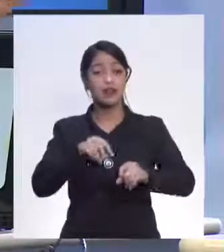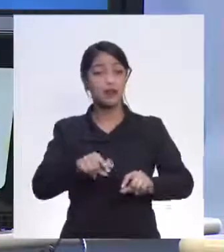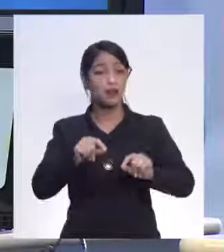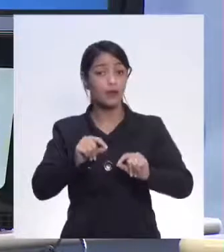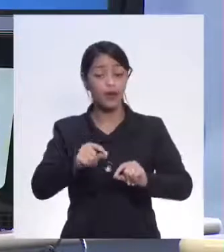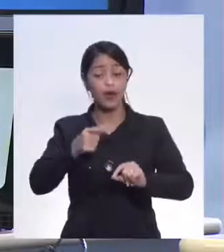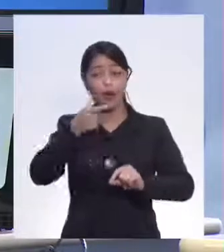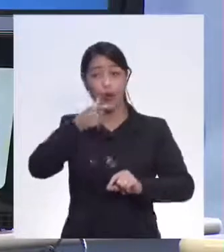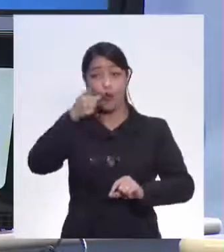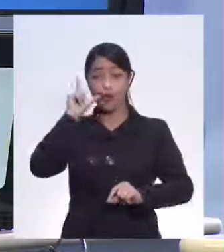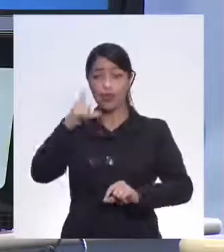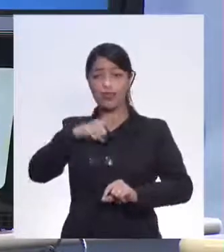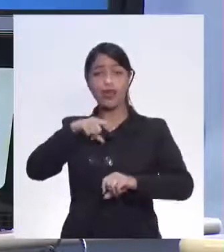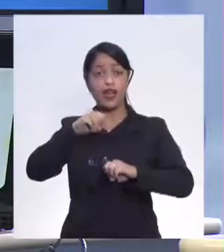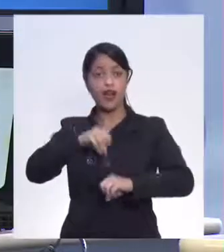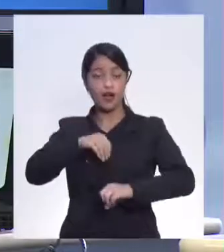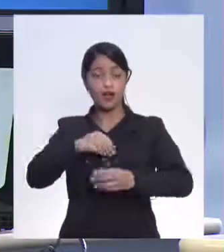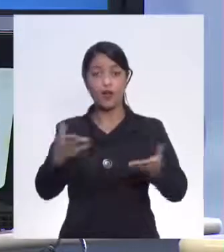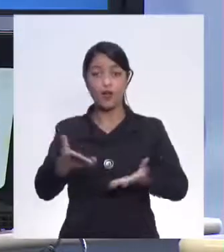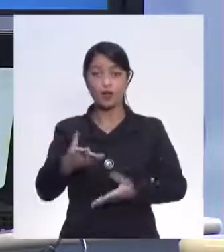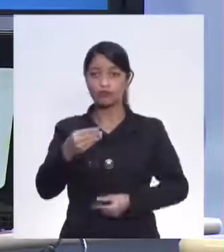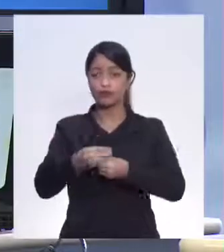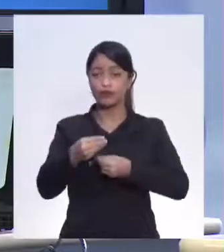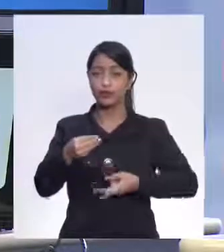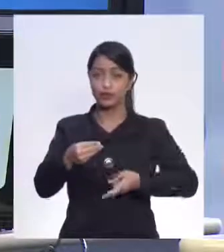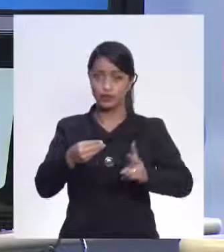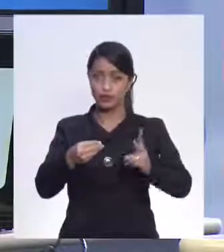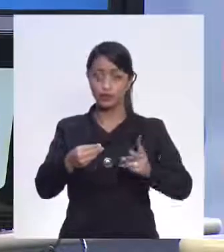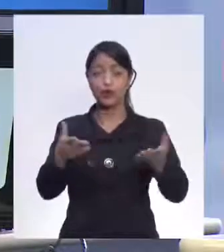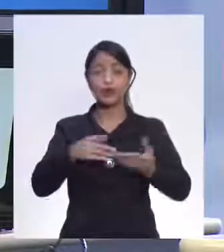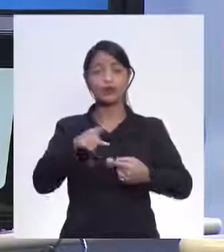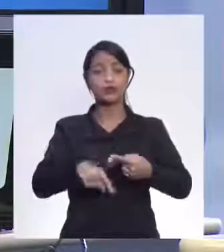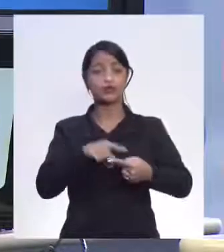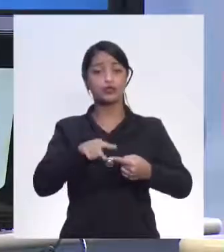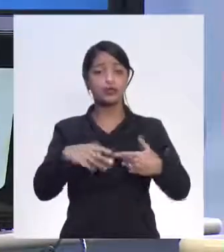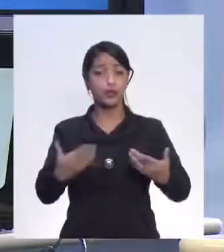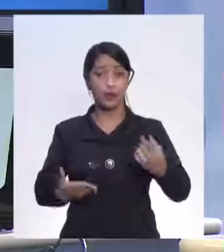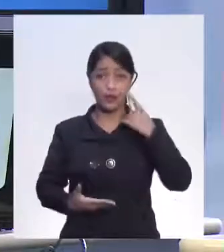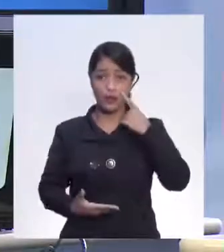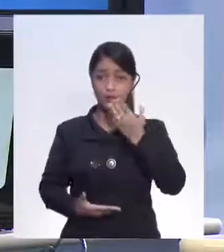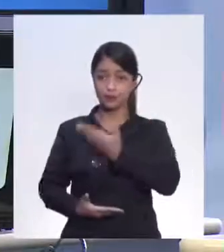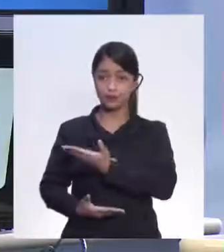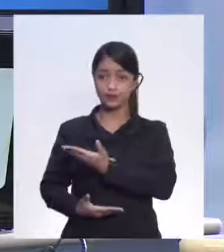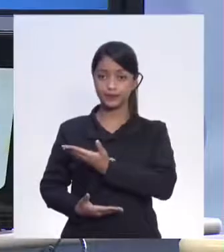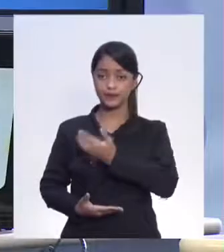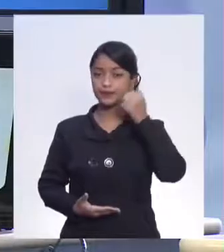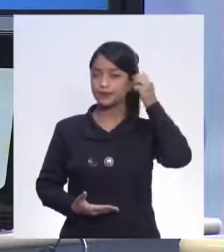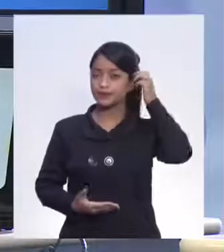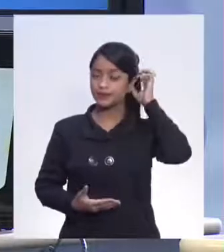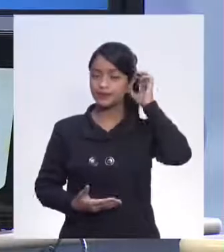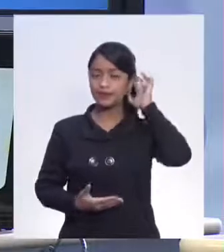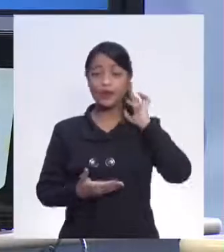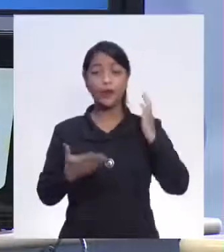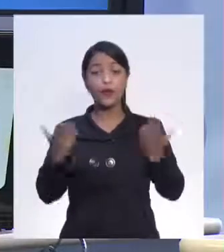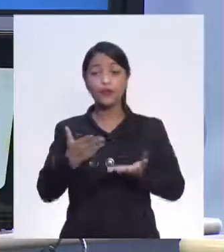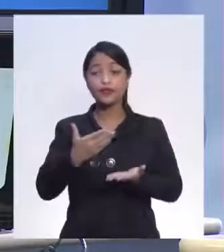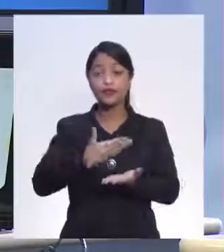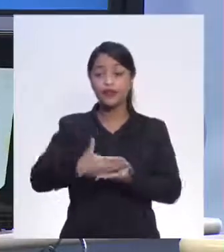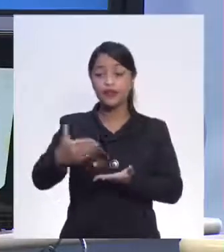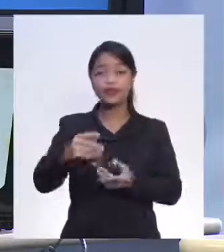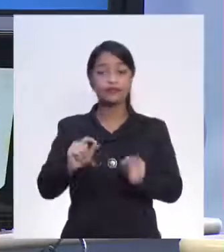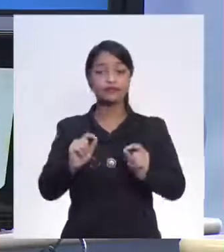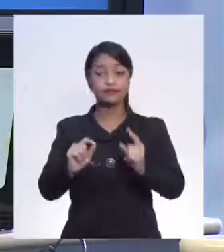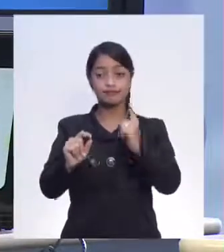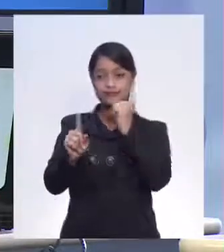ontem. E vamos aos objetivos aí na telinha para vocês, ó. Quais serão? Hoje nós iremos